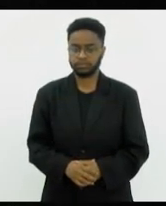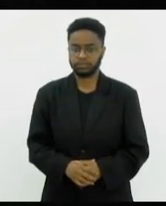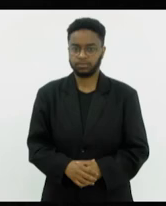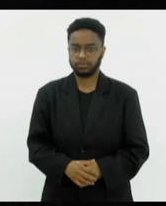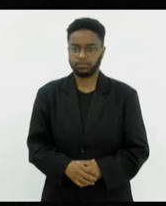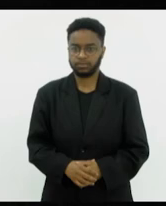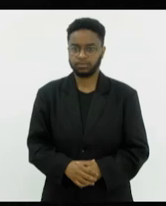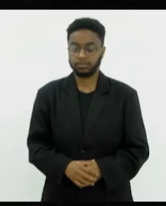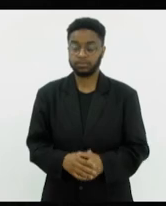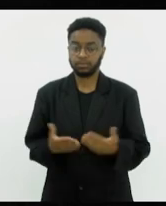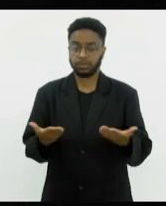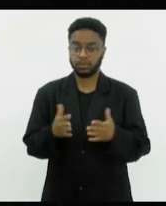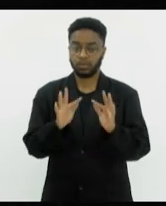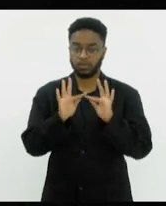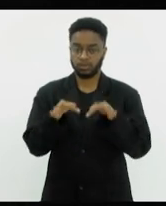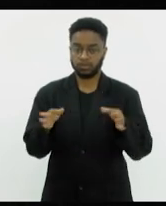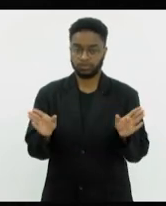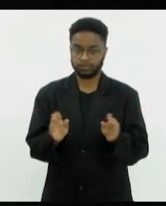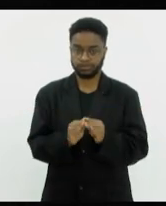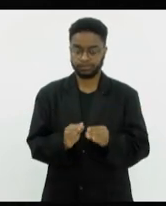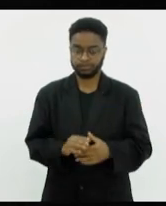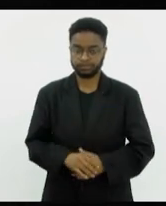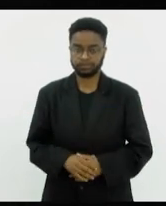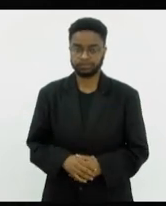E para terminar, senhor presidente,